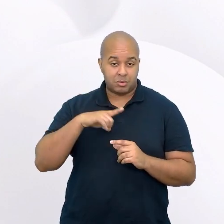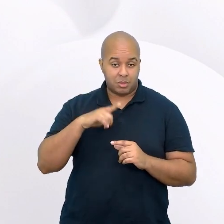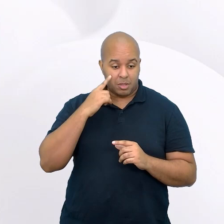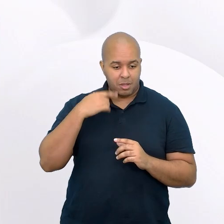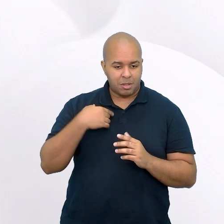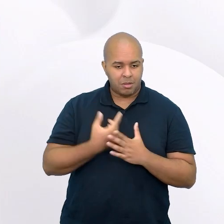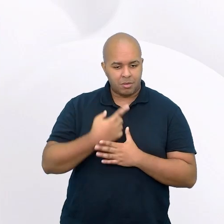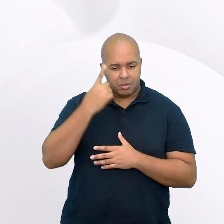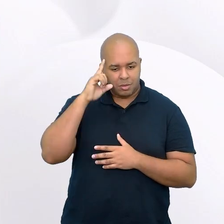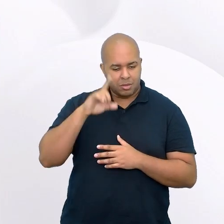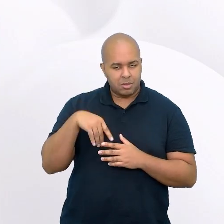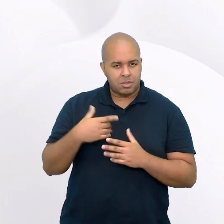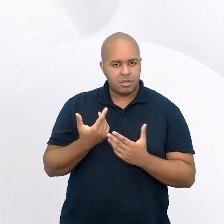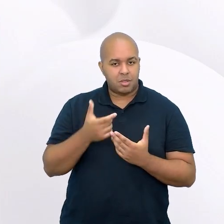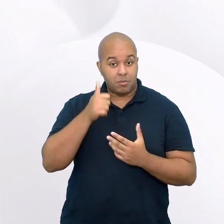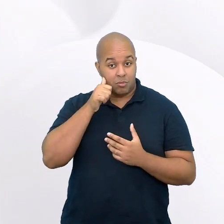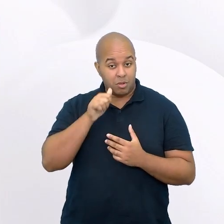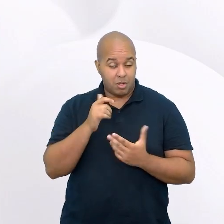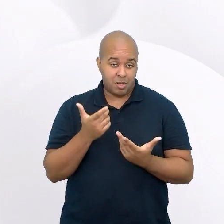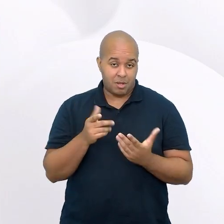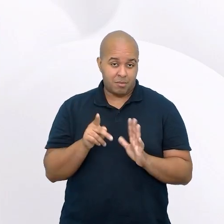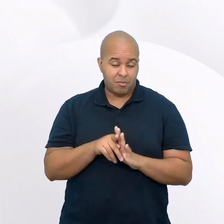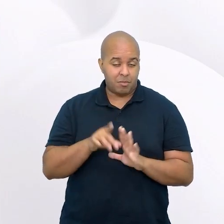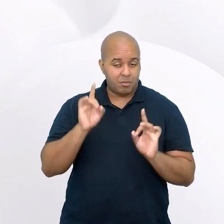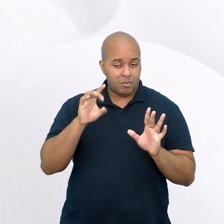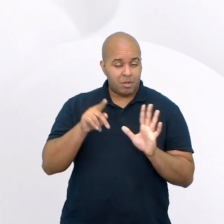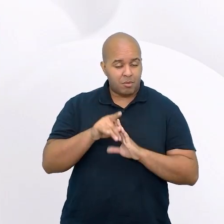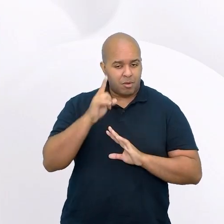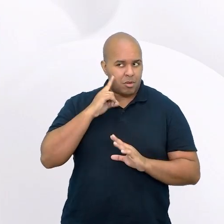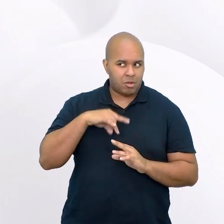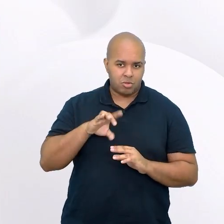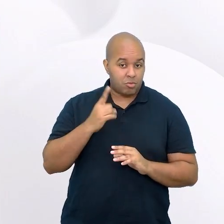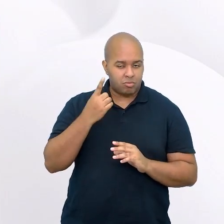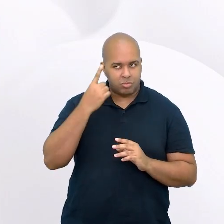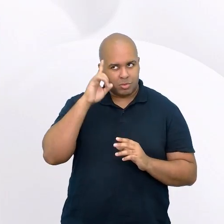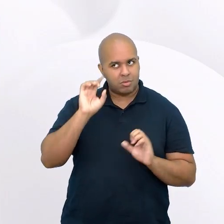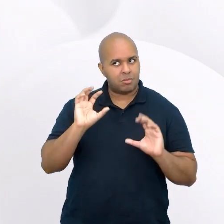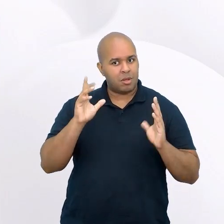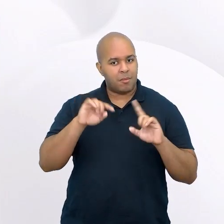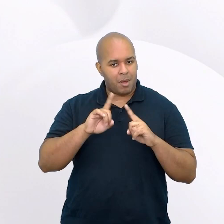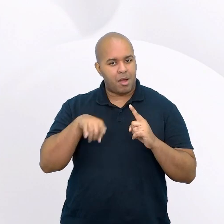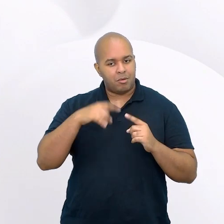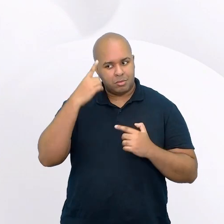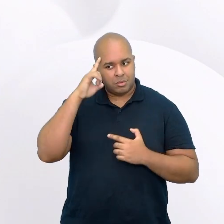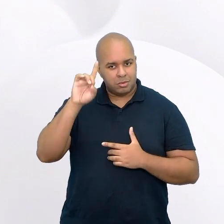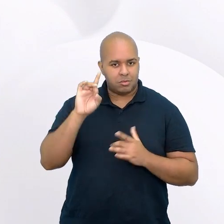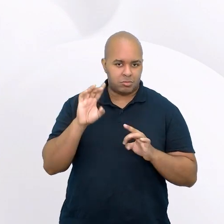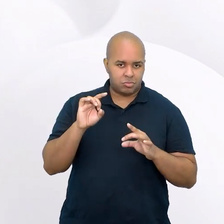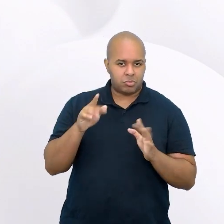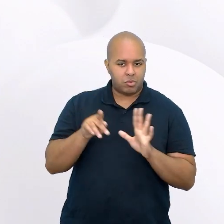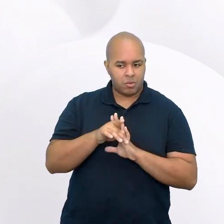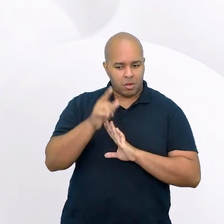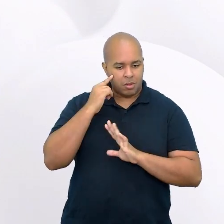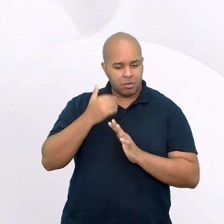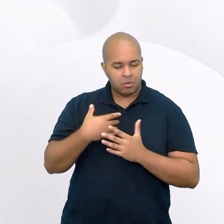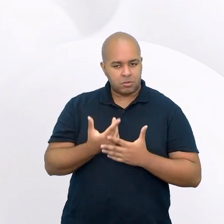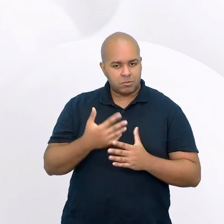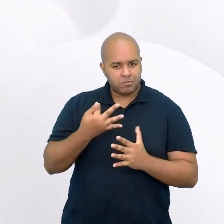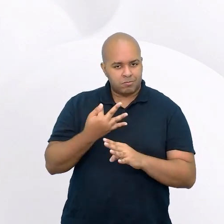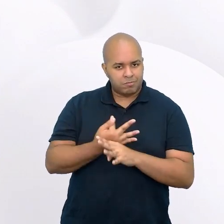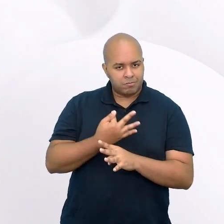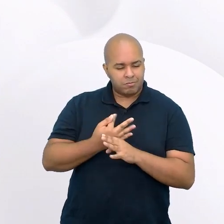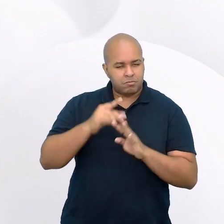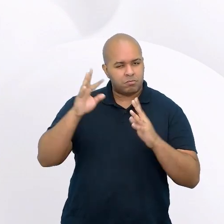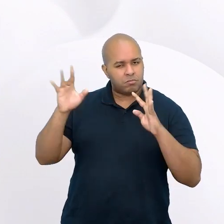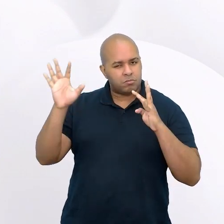ao Dia Internacional da Mulher não é só um dia de comemoração mas é um dia de muita de luta